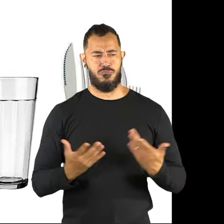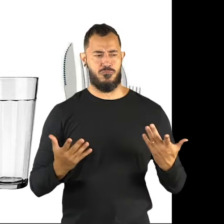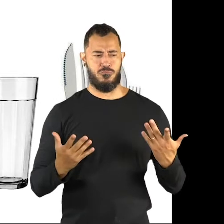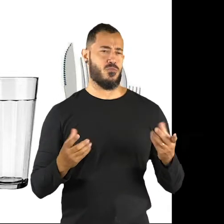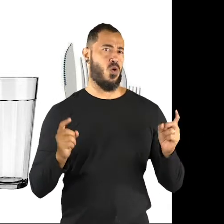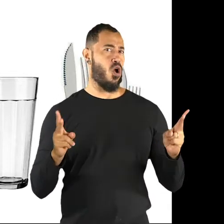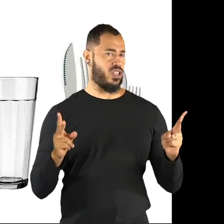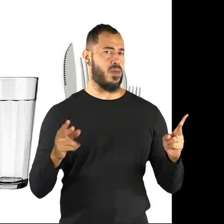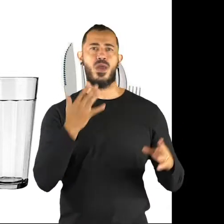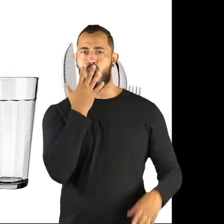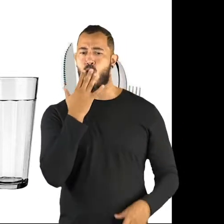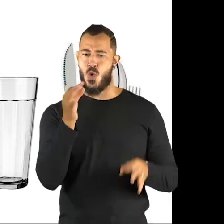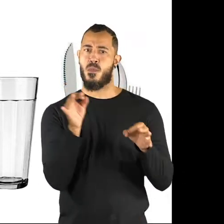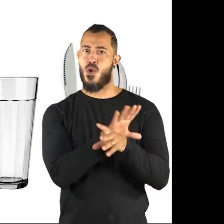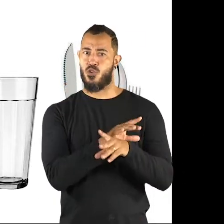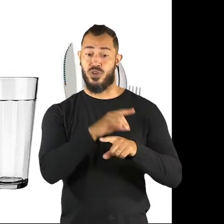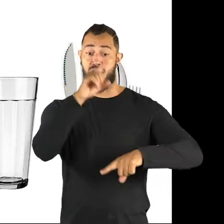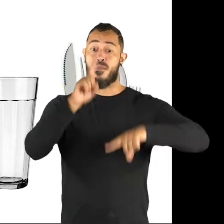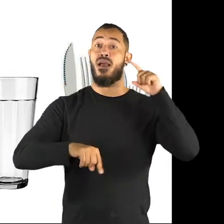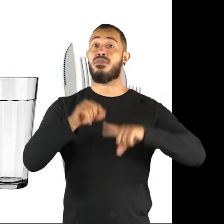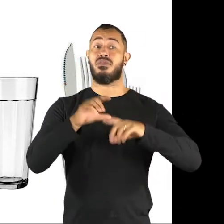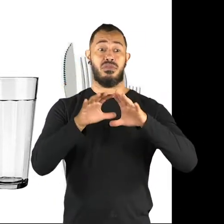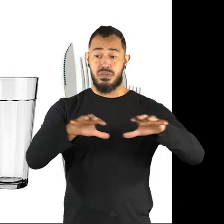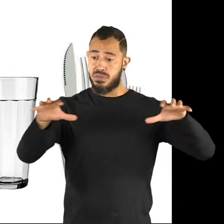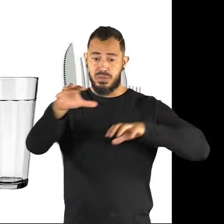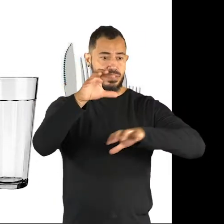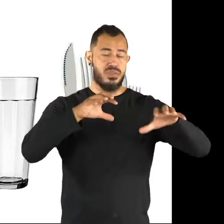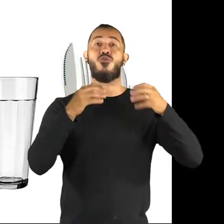objetos que iam entrar. Por exemplo, como a gente estava tratando de